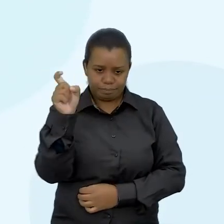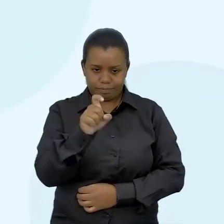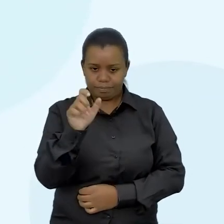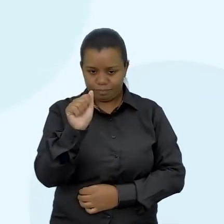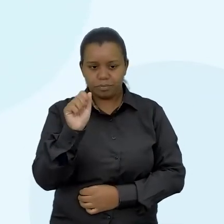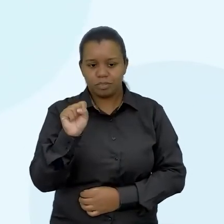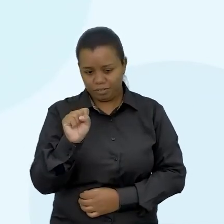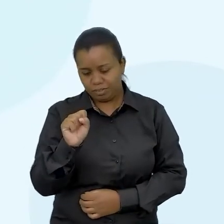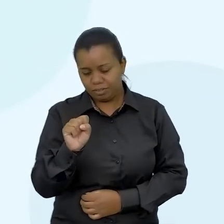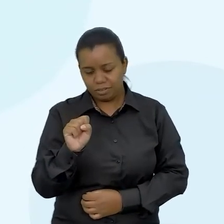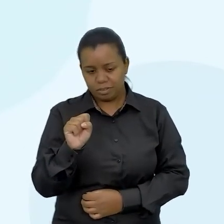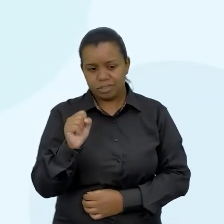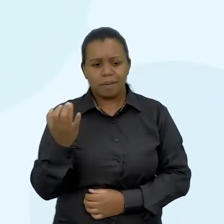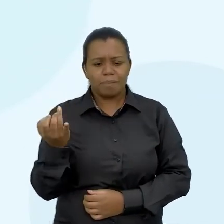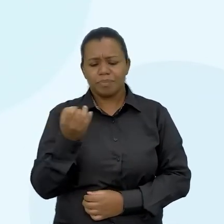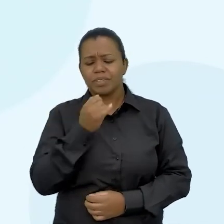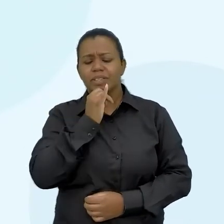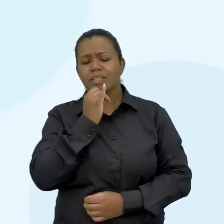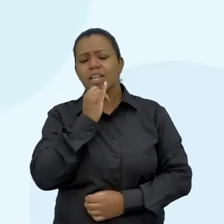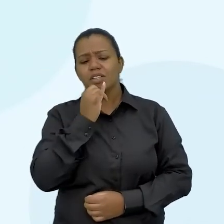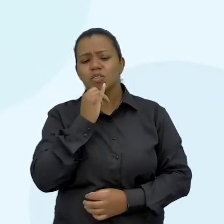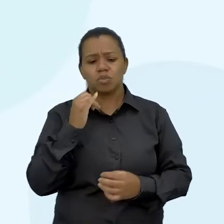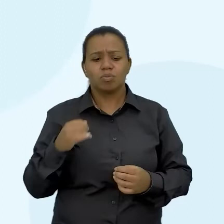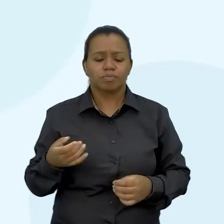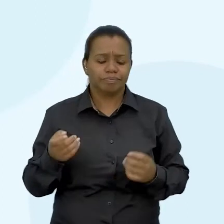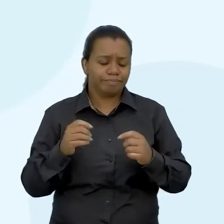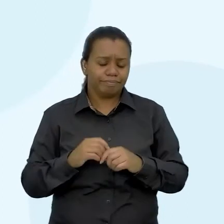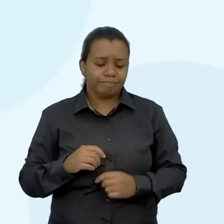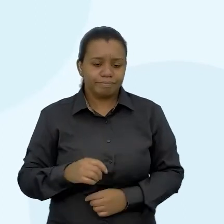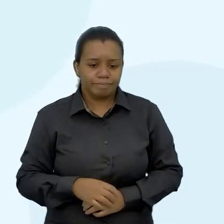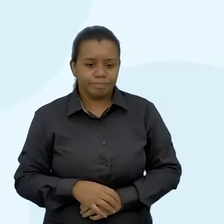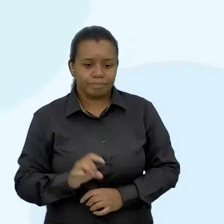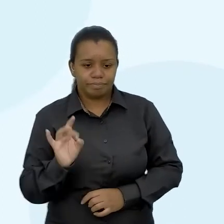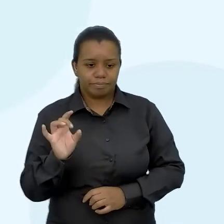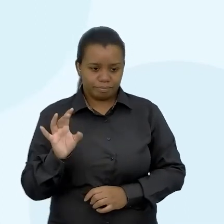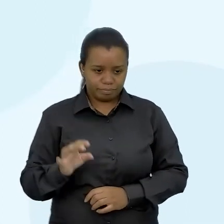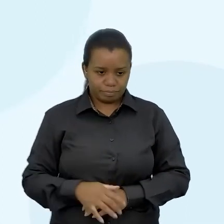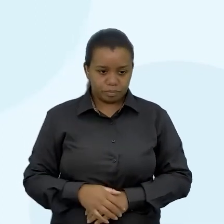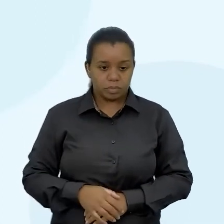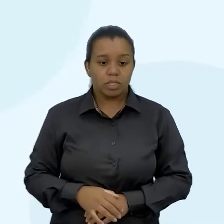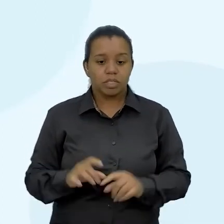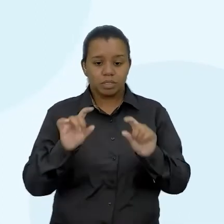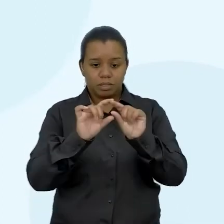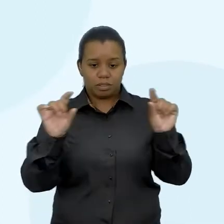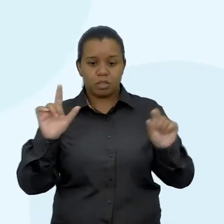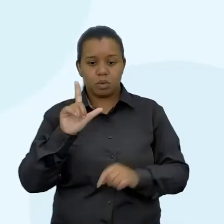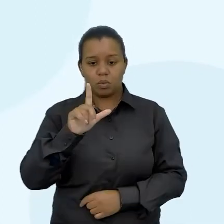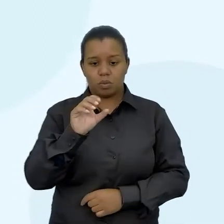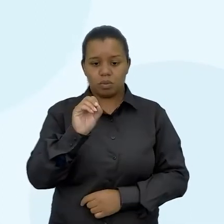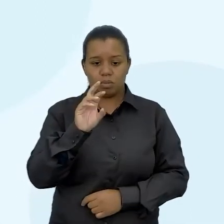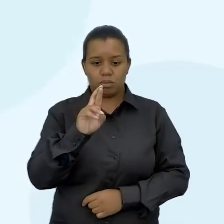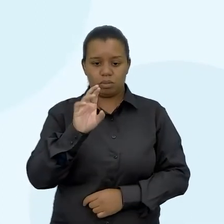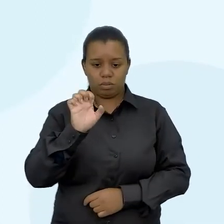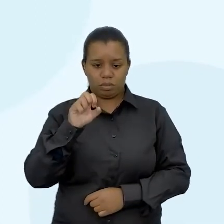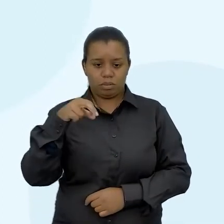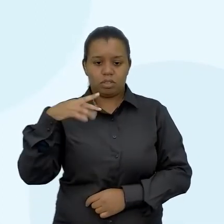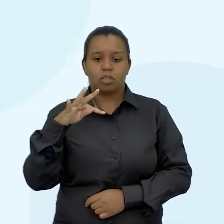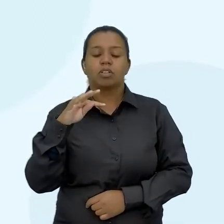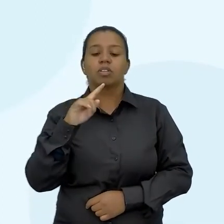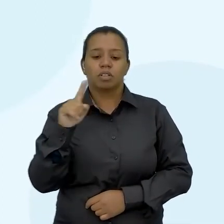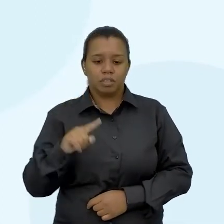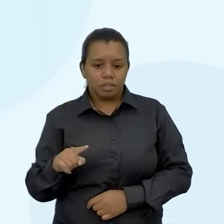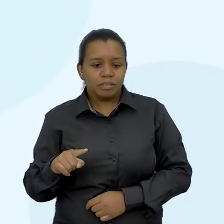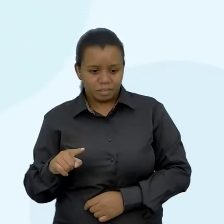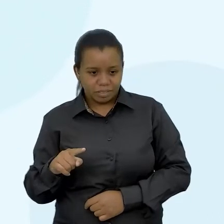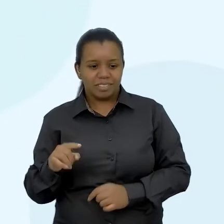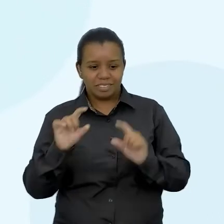que nasceu em 1917 e faleceu em 2008. Após esse comentário de Lorenz, o estudo sobre sistemas